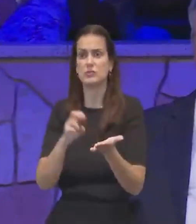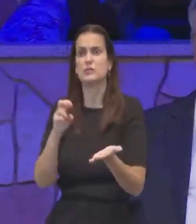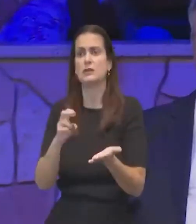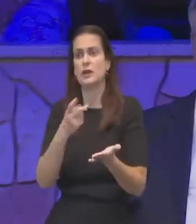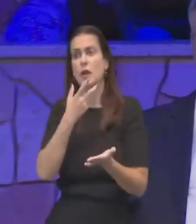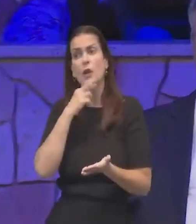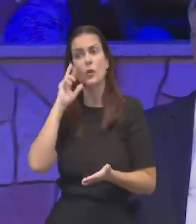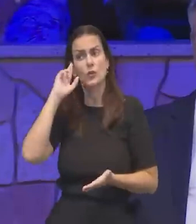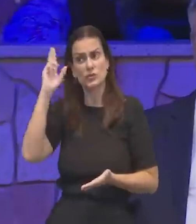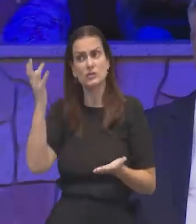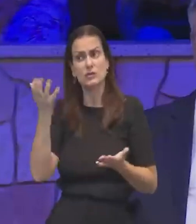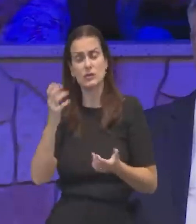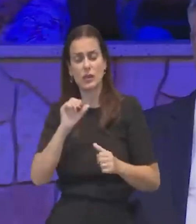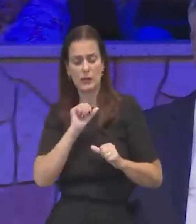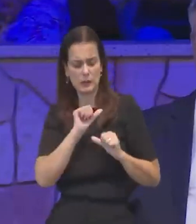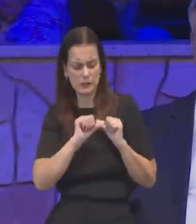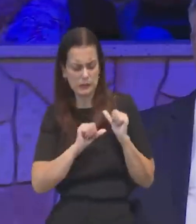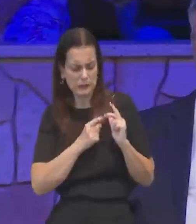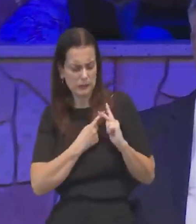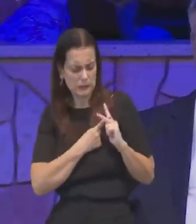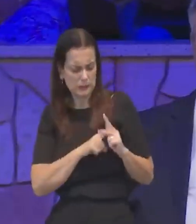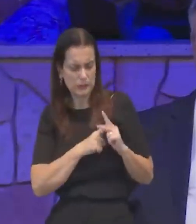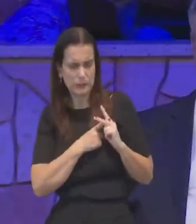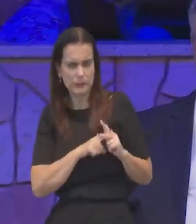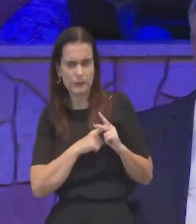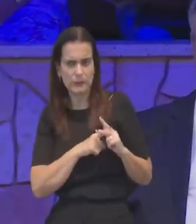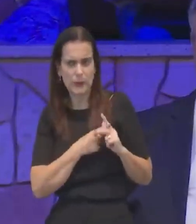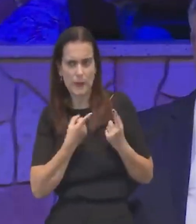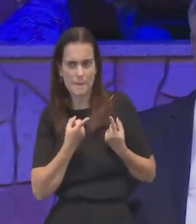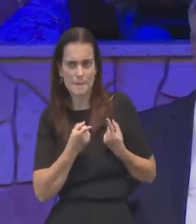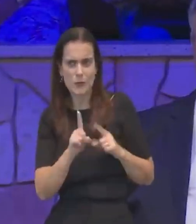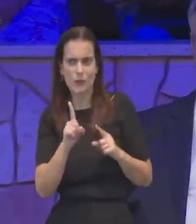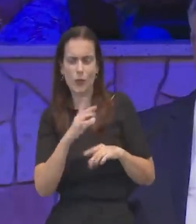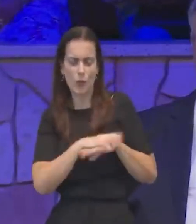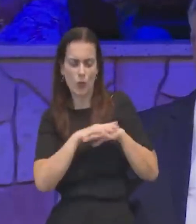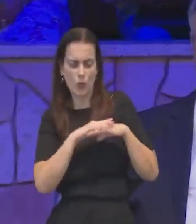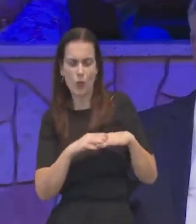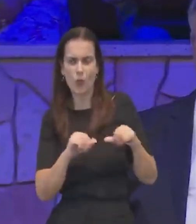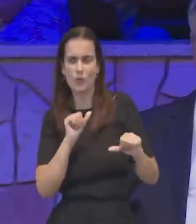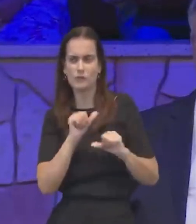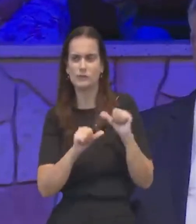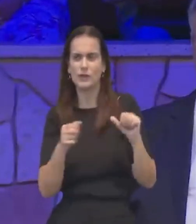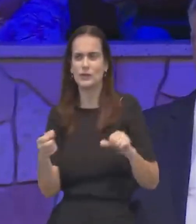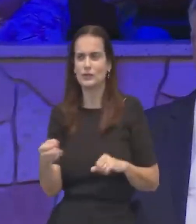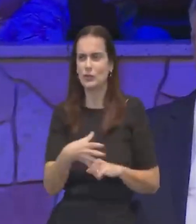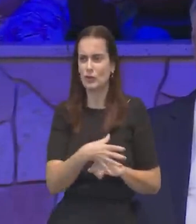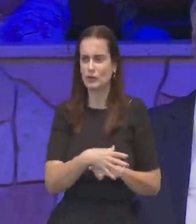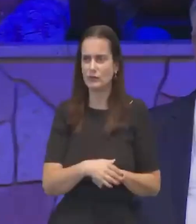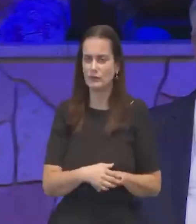mexer na nossa ferida, para trazer e provocar a cura, a restauração.